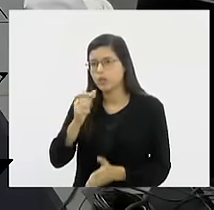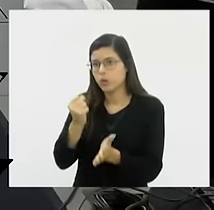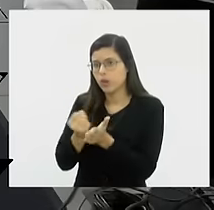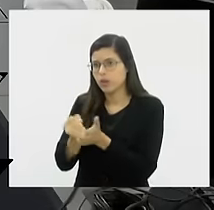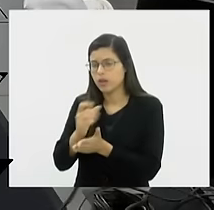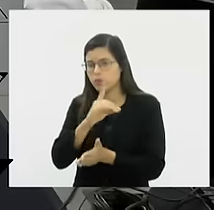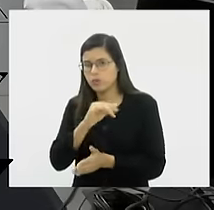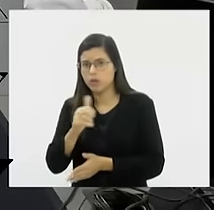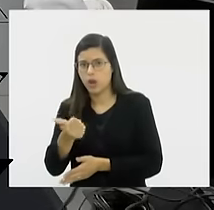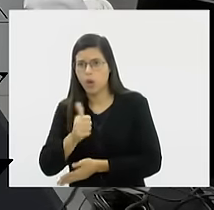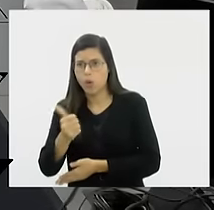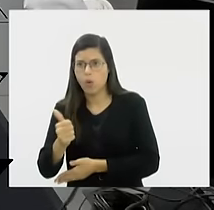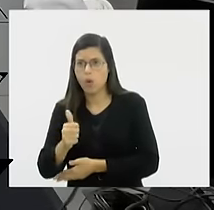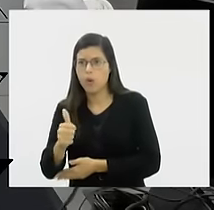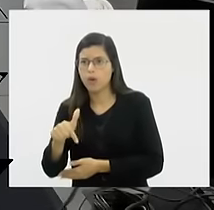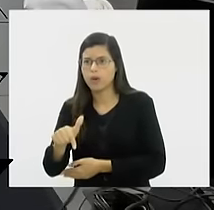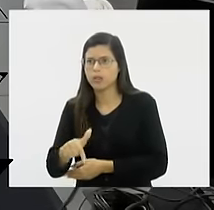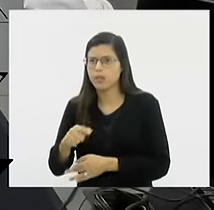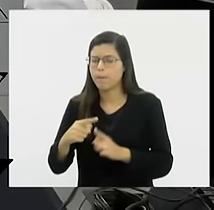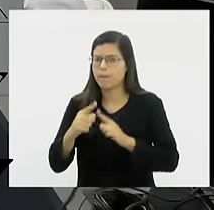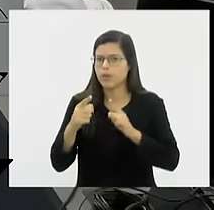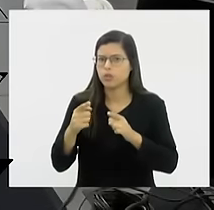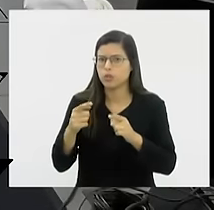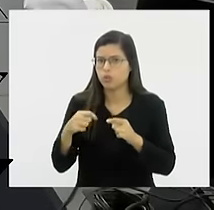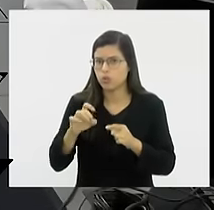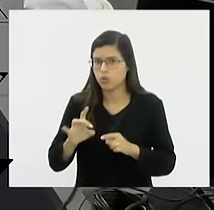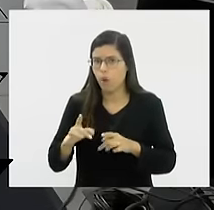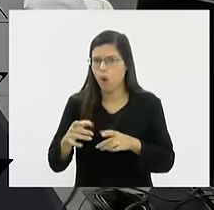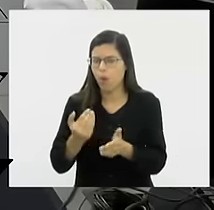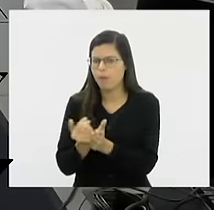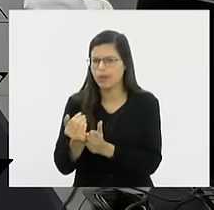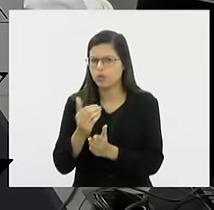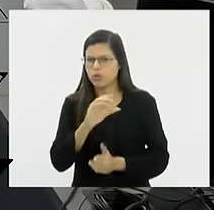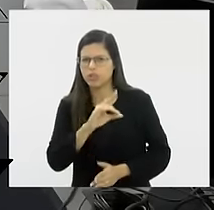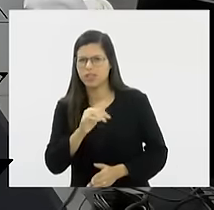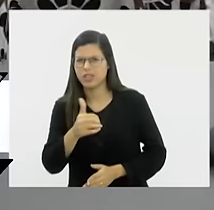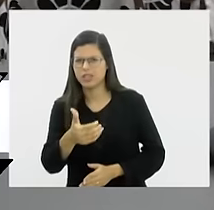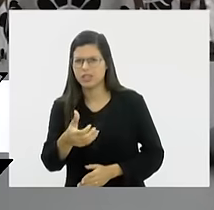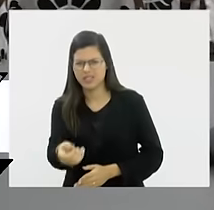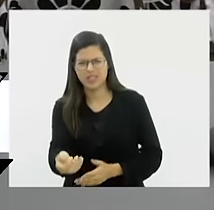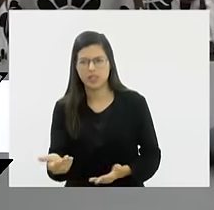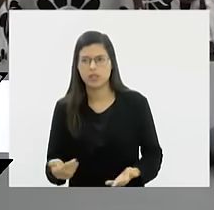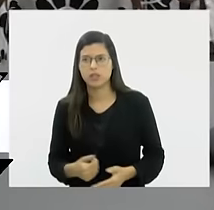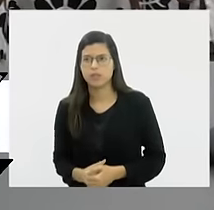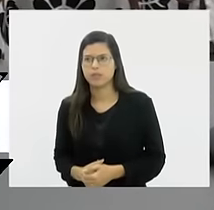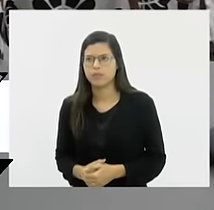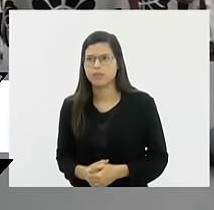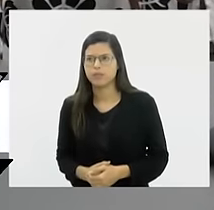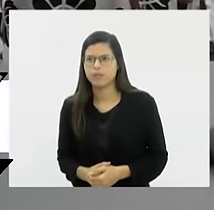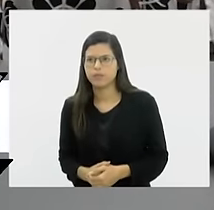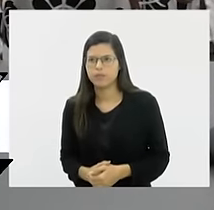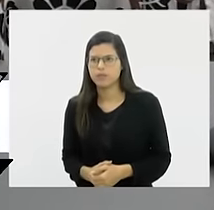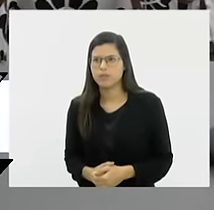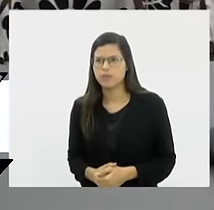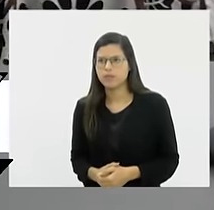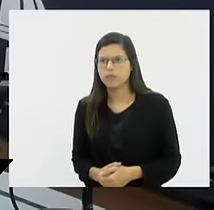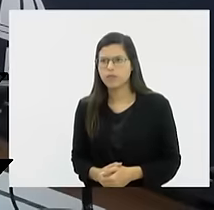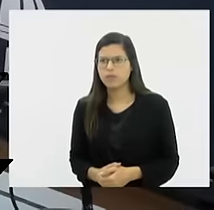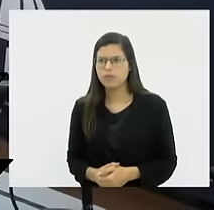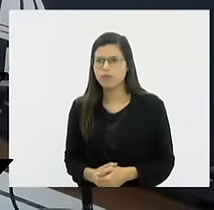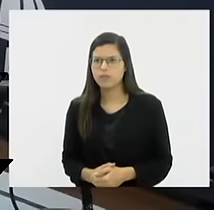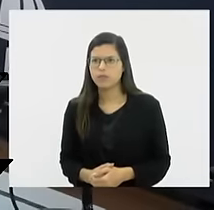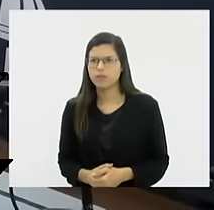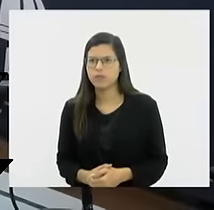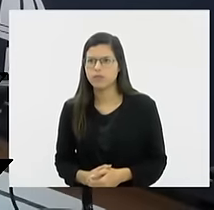resposta do presidente, se ele tem conhecimento disso. Desculpa, bom, deputado Alan. Não, dando prosseguimento, presidente. Deixa eu responder essa pergunta do... Vamos chegar